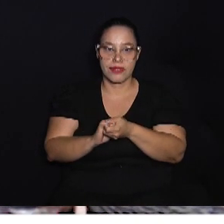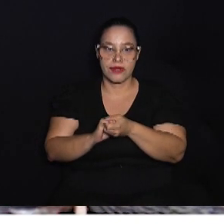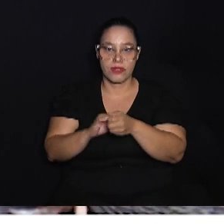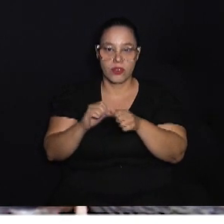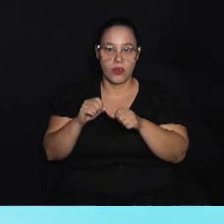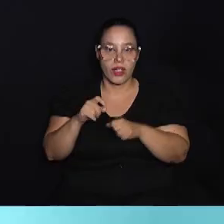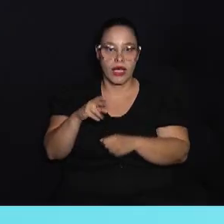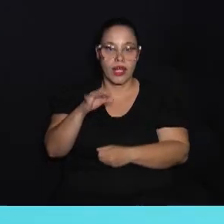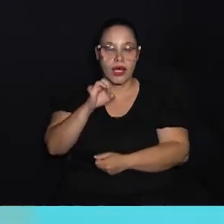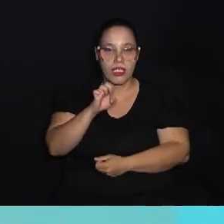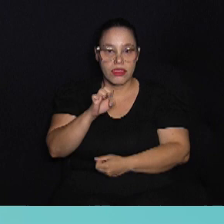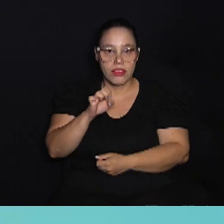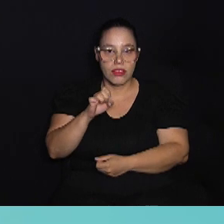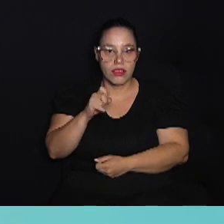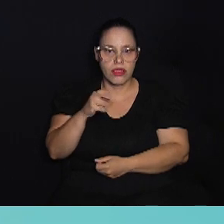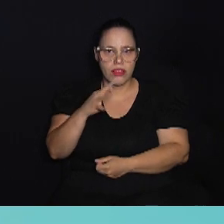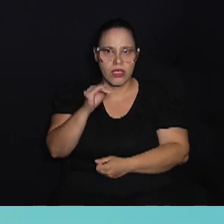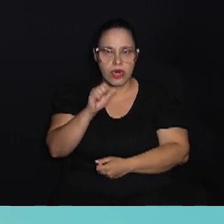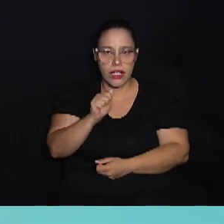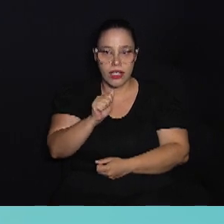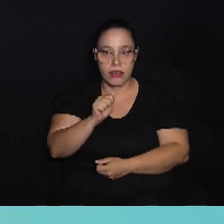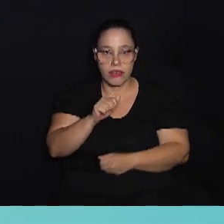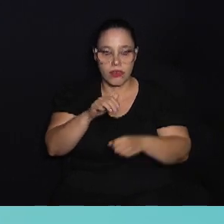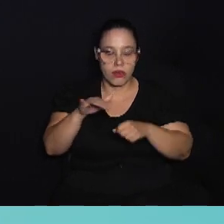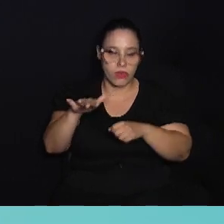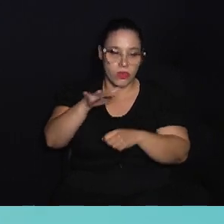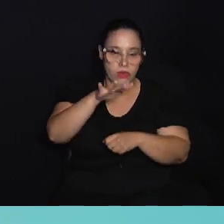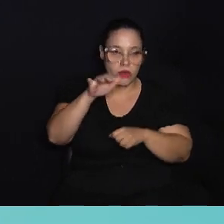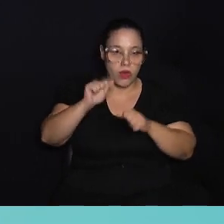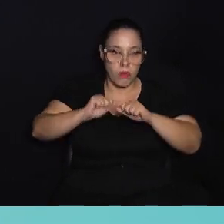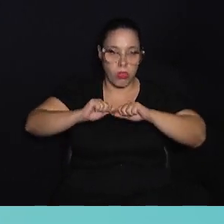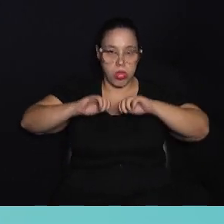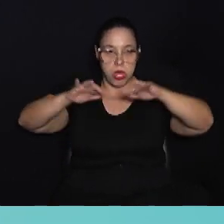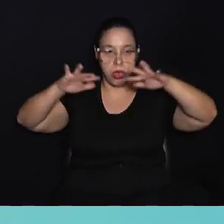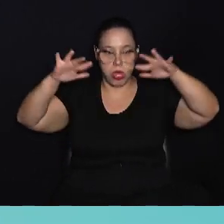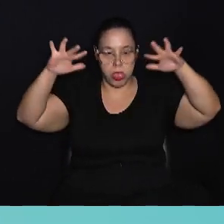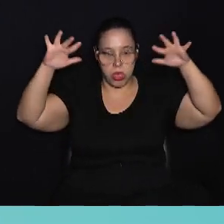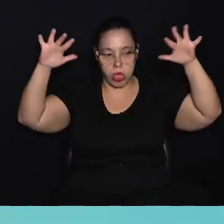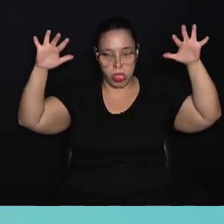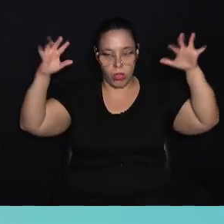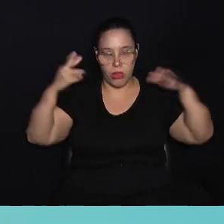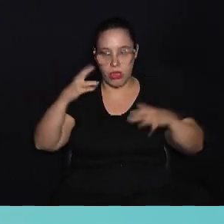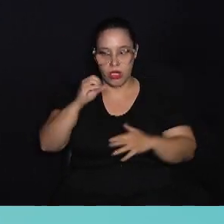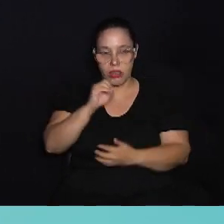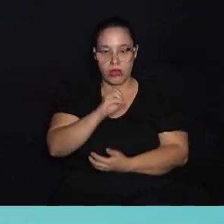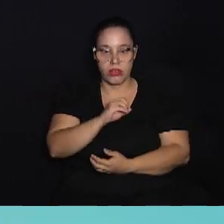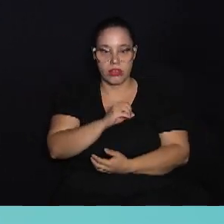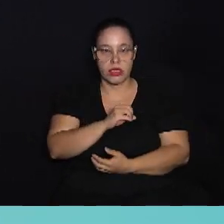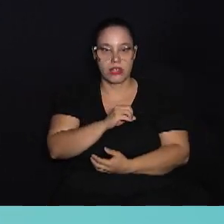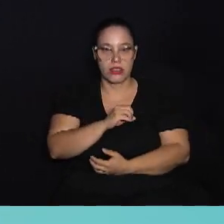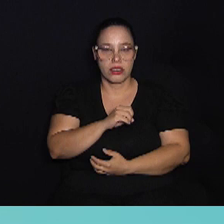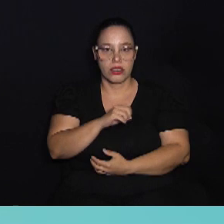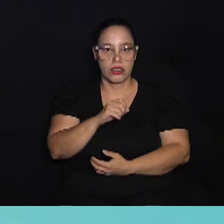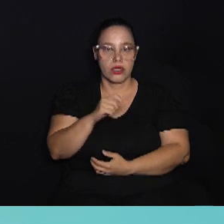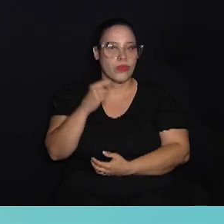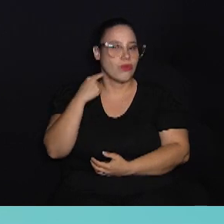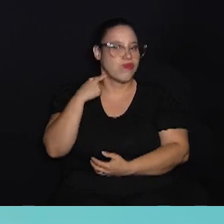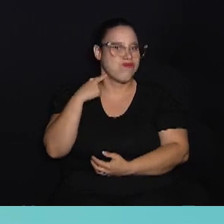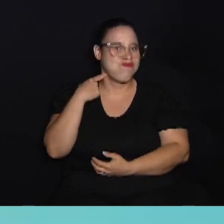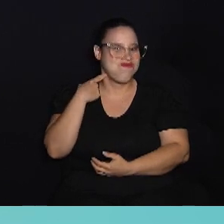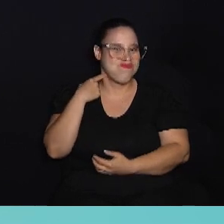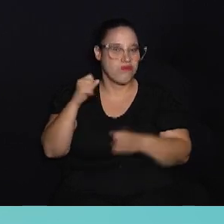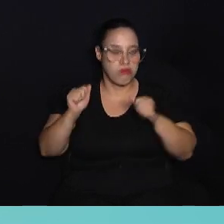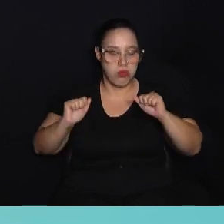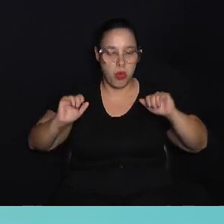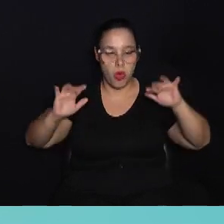em segurança. O satélite chinês Longa Marcha 6A, que estava em órbita, explodiu em 300 pedaços, criando uma